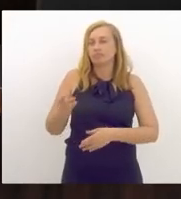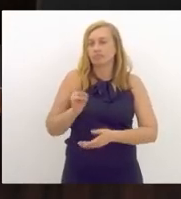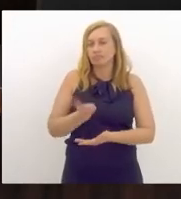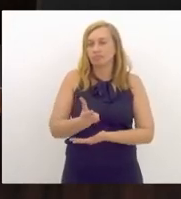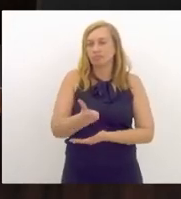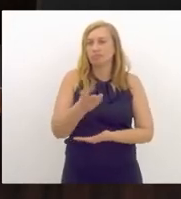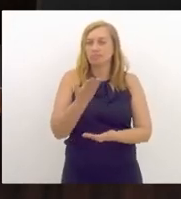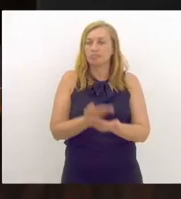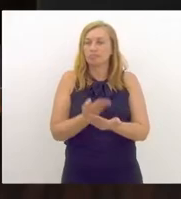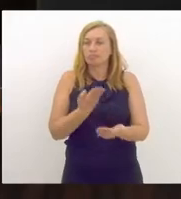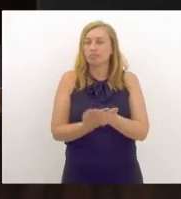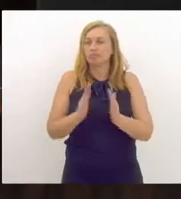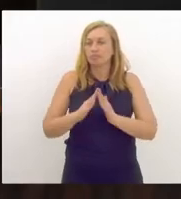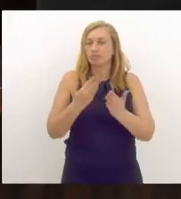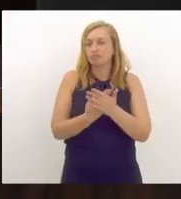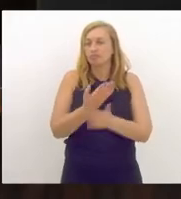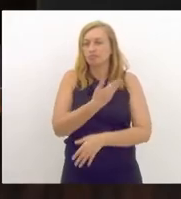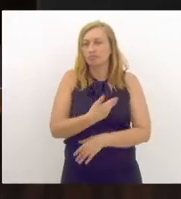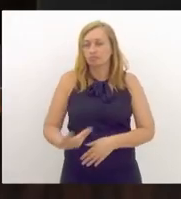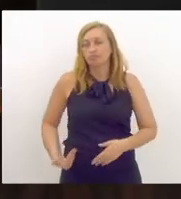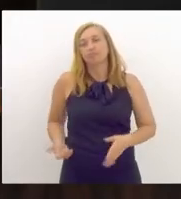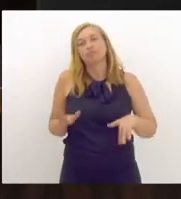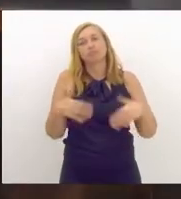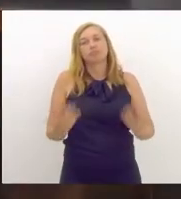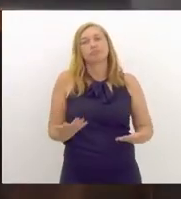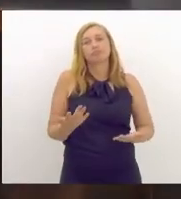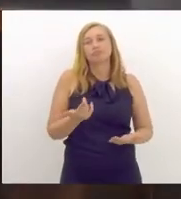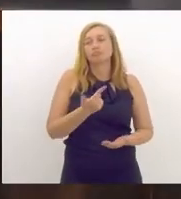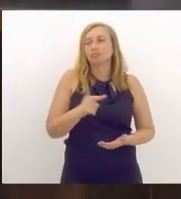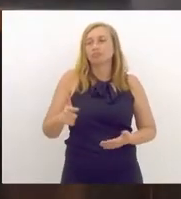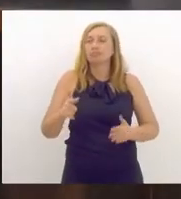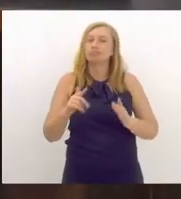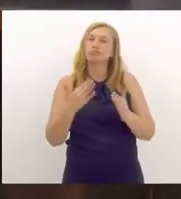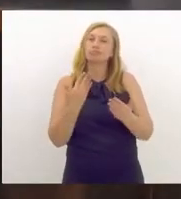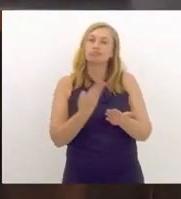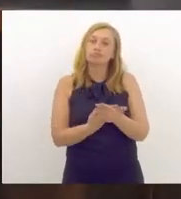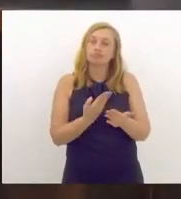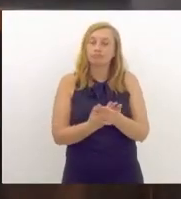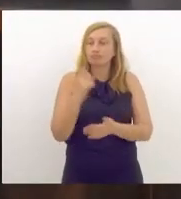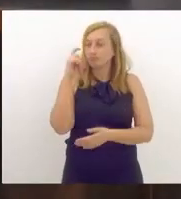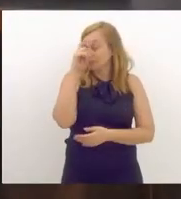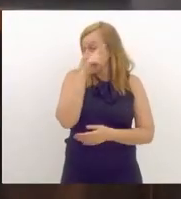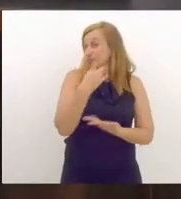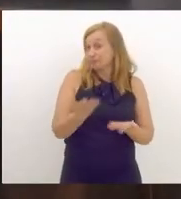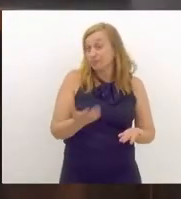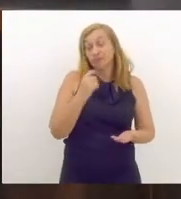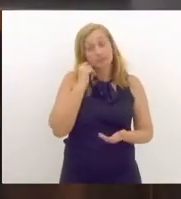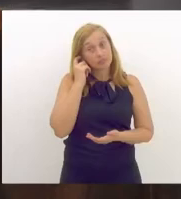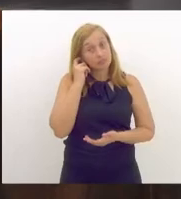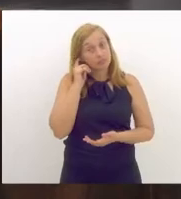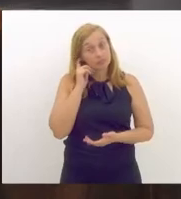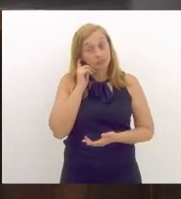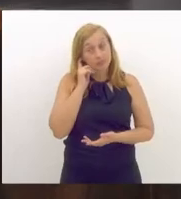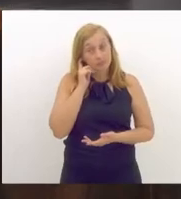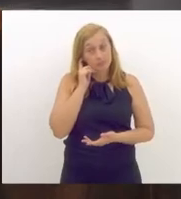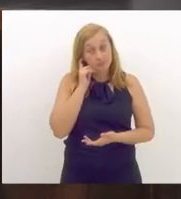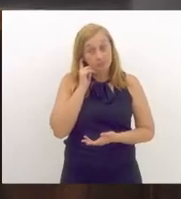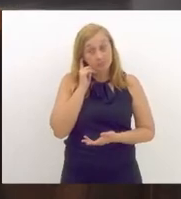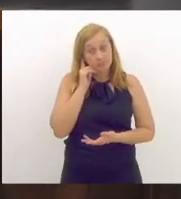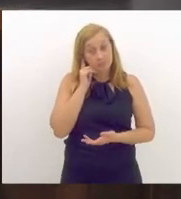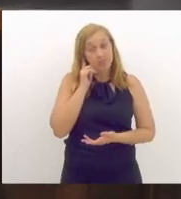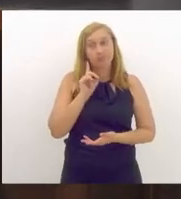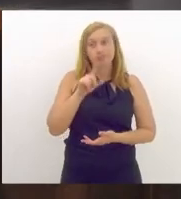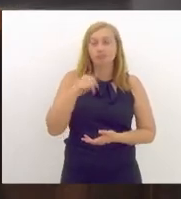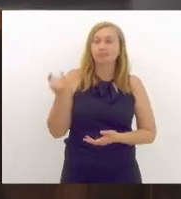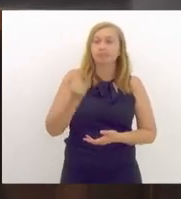de SIEPE e dia todo então quando não tinha aula difícil né não tinha não tem então quanto é importante